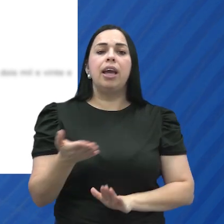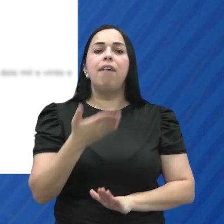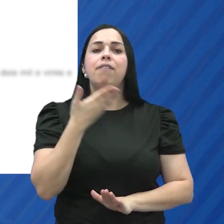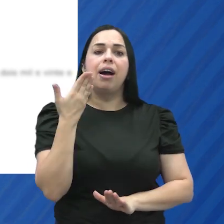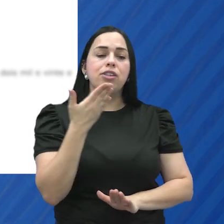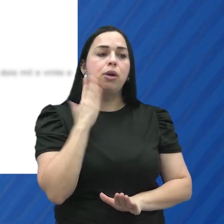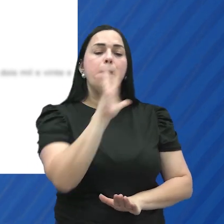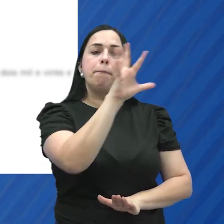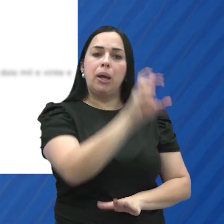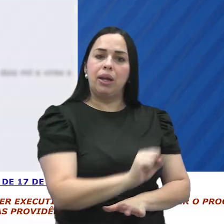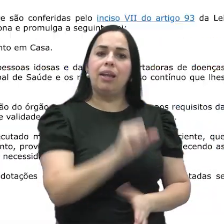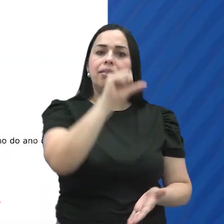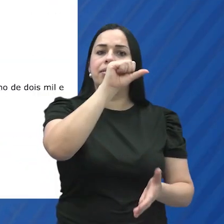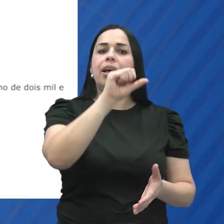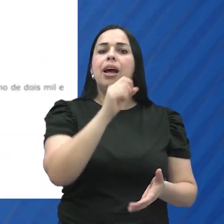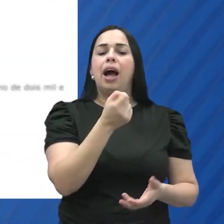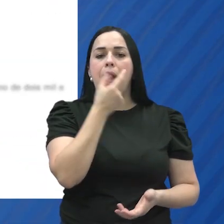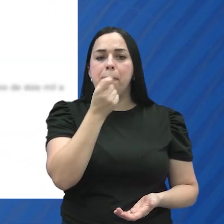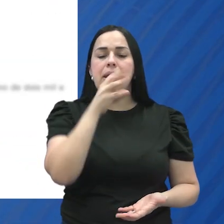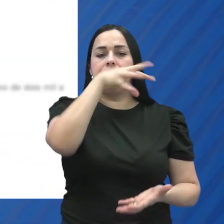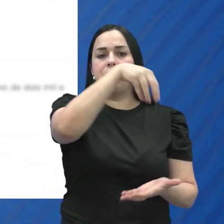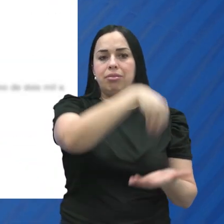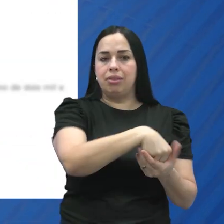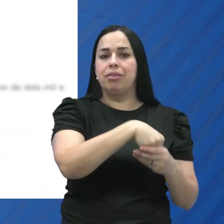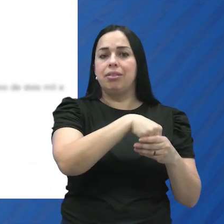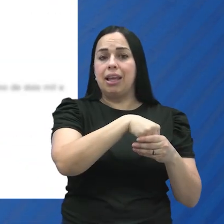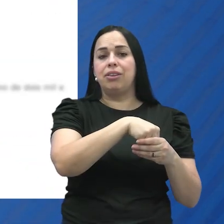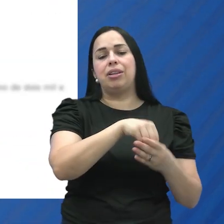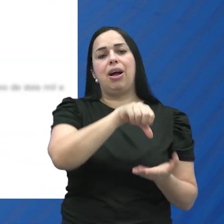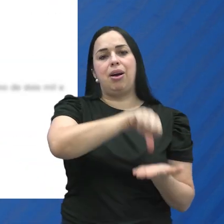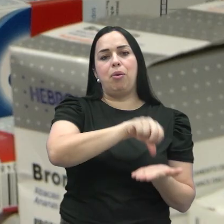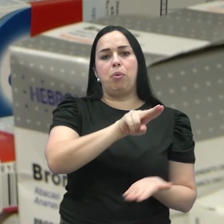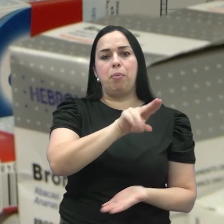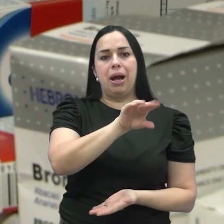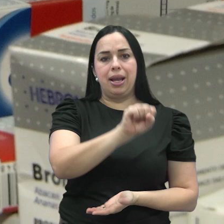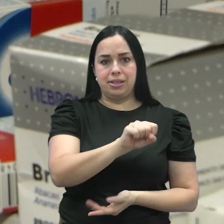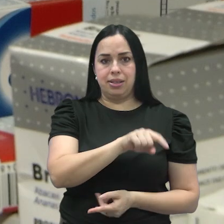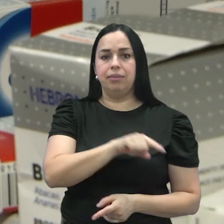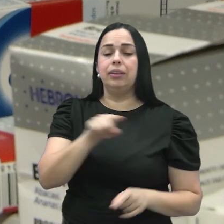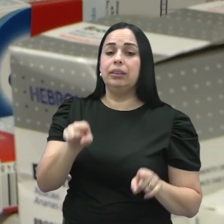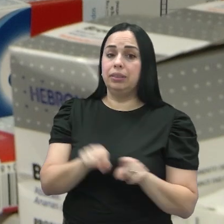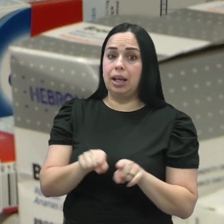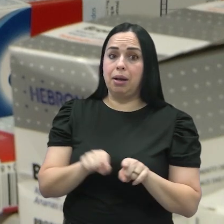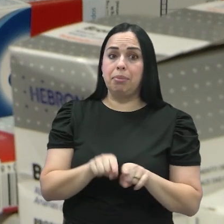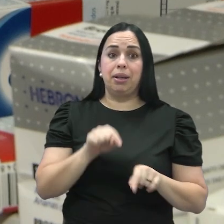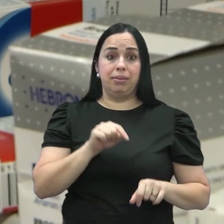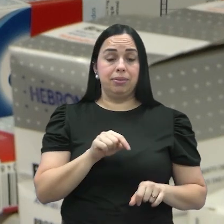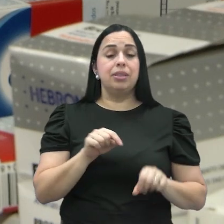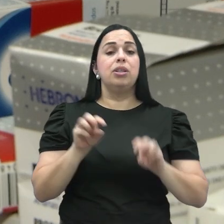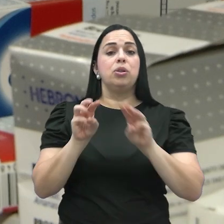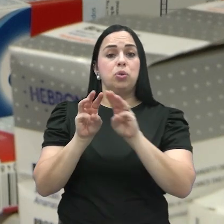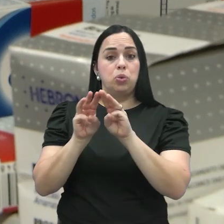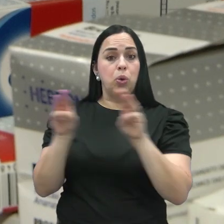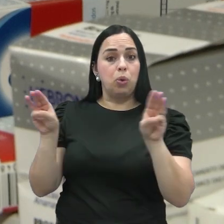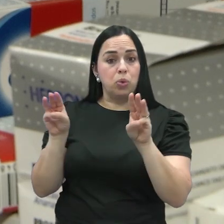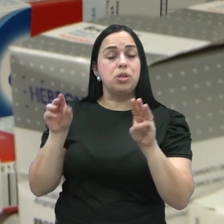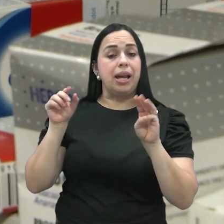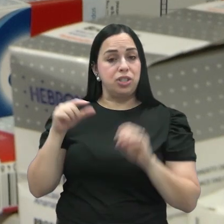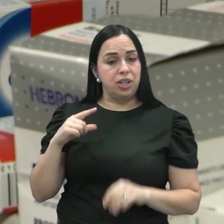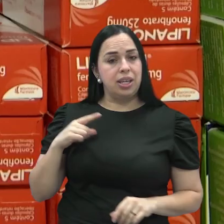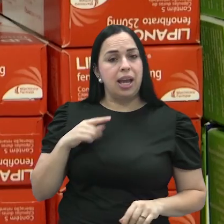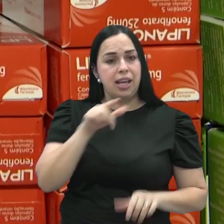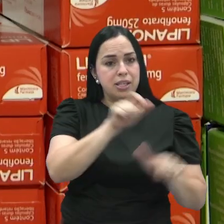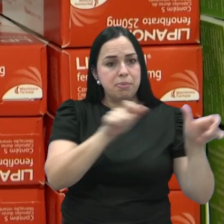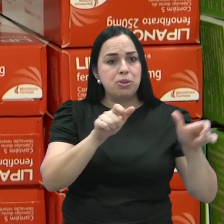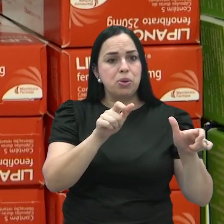de remédios nas UBSs e permitem a entrega de medicação em casa. Outra novidade é o dispensário eletrônico de